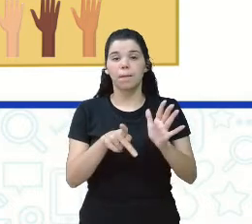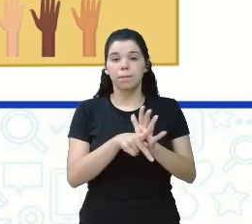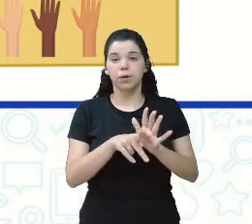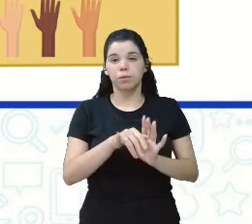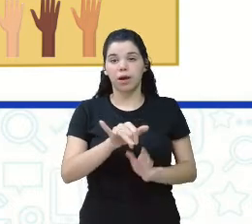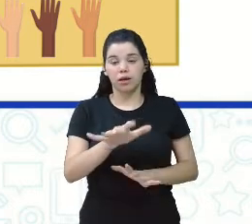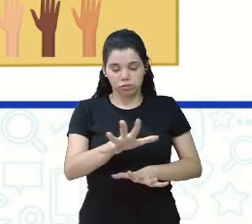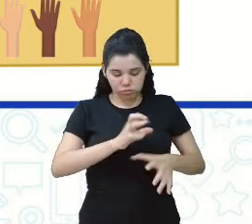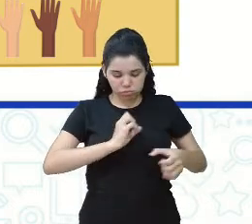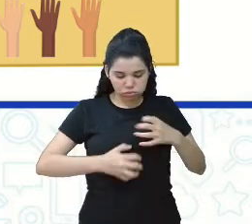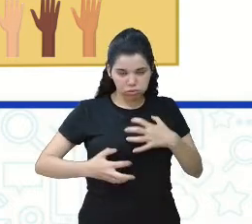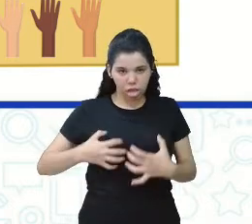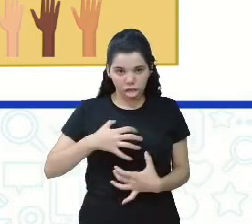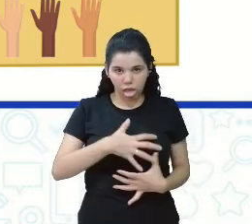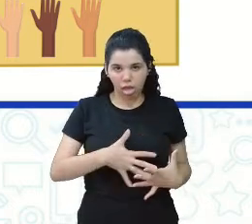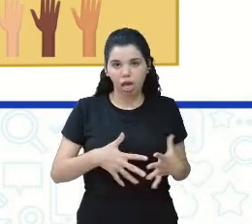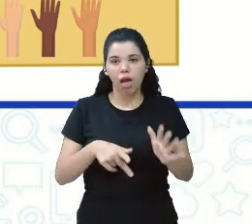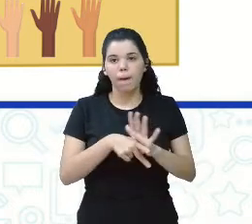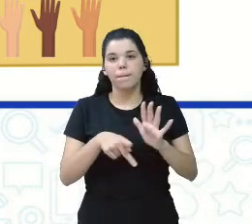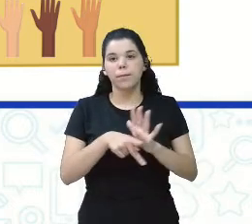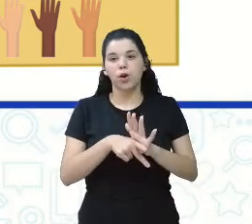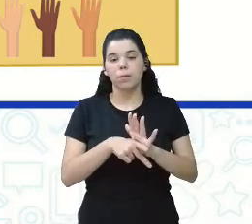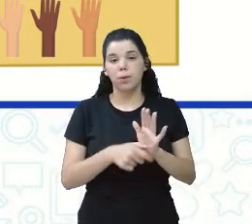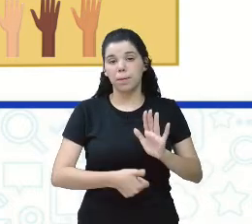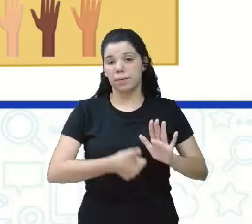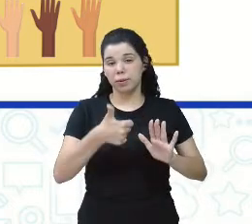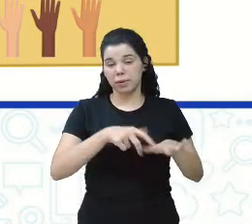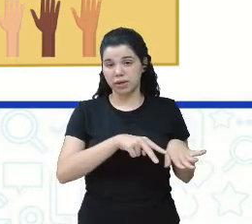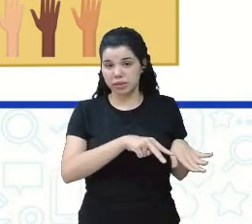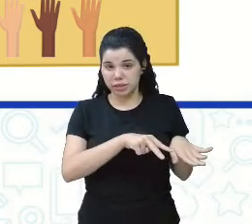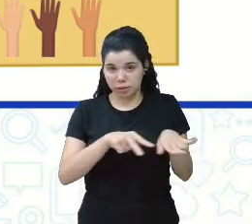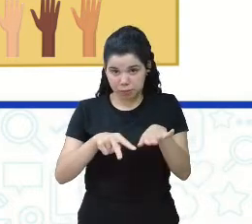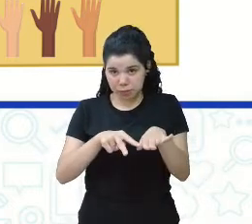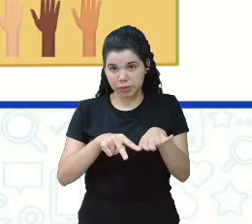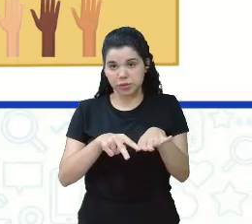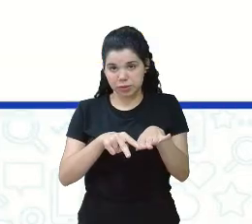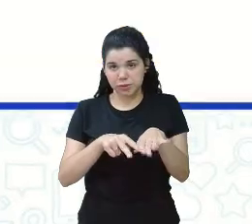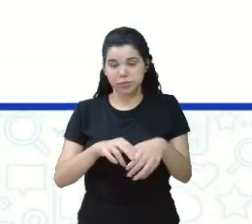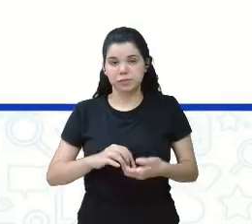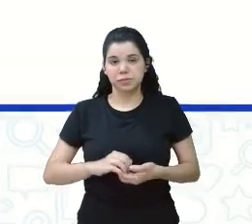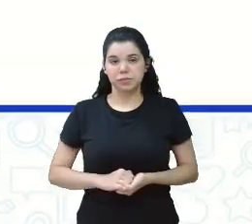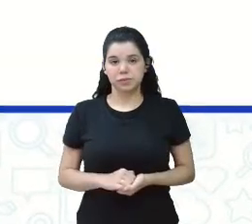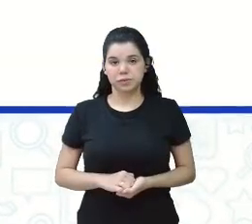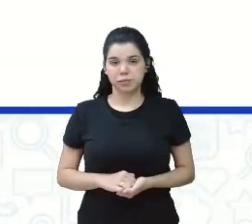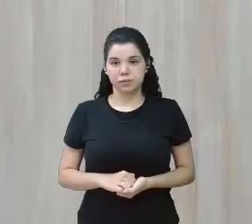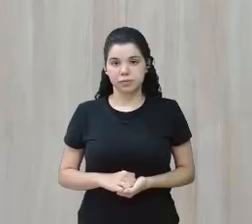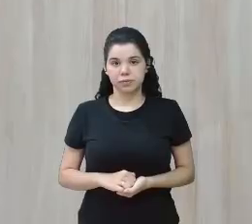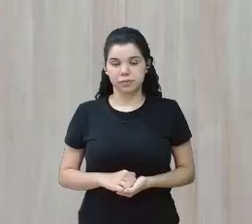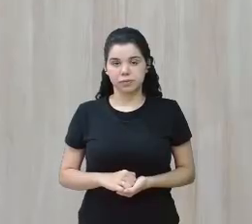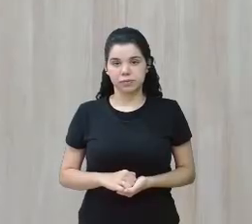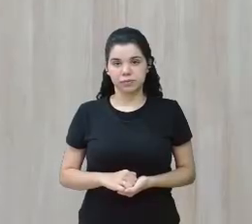primeiras semanas após a infecção pelo HIV.